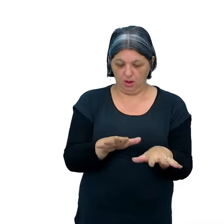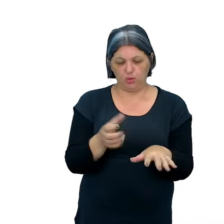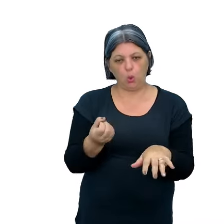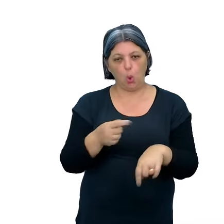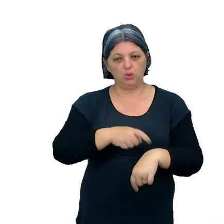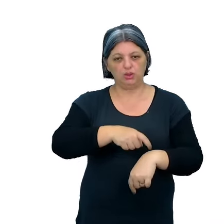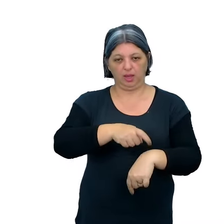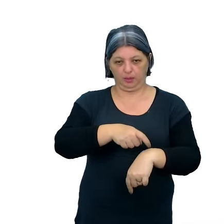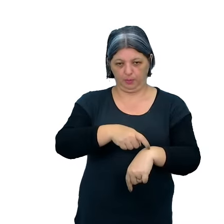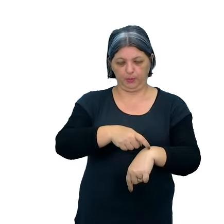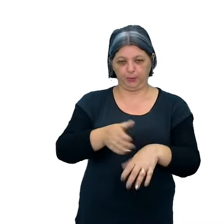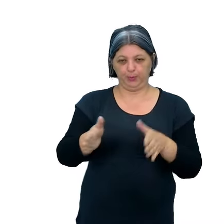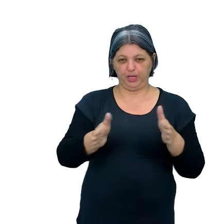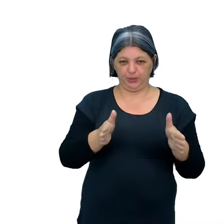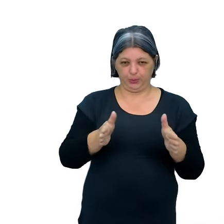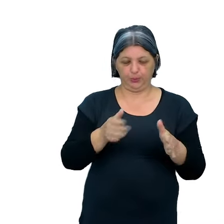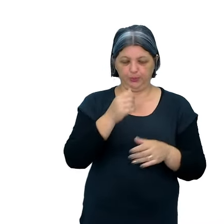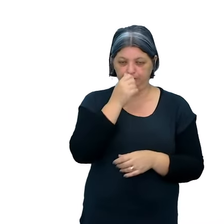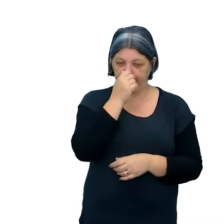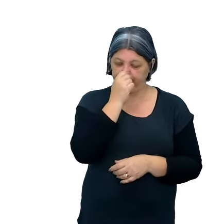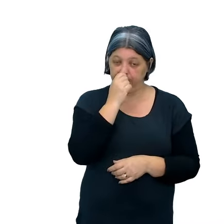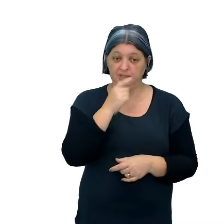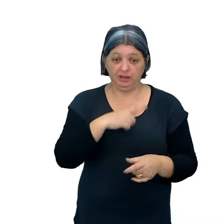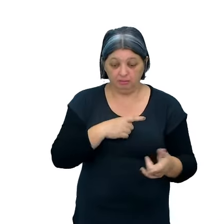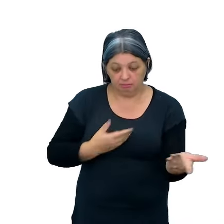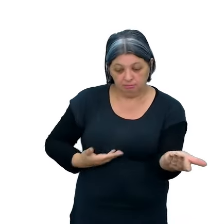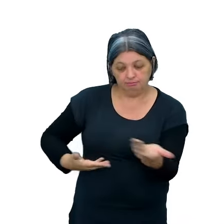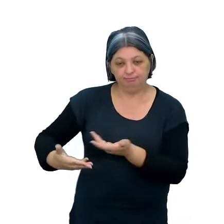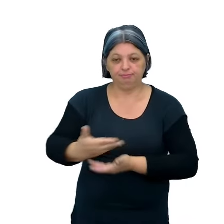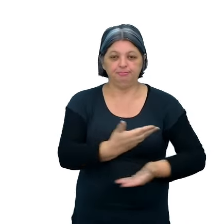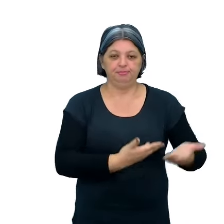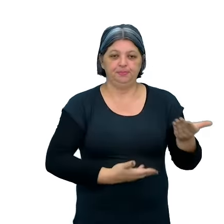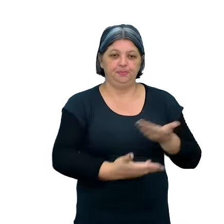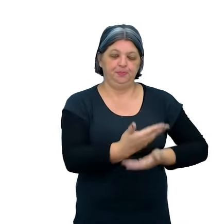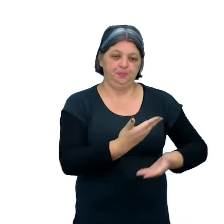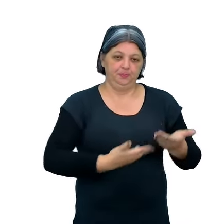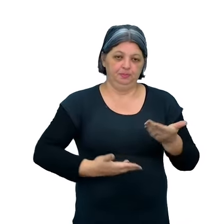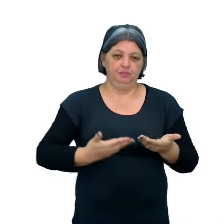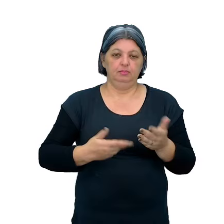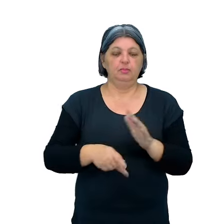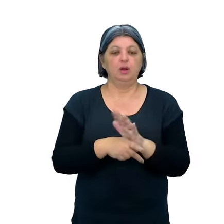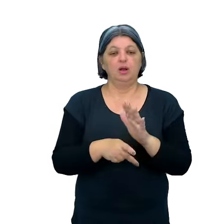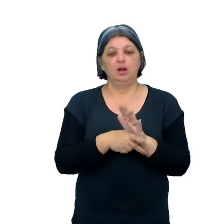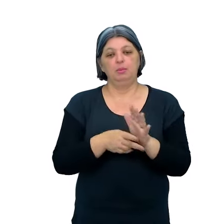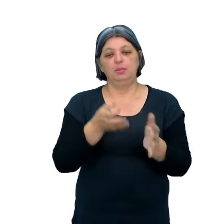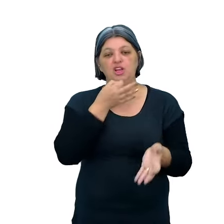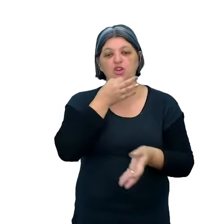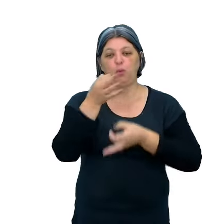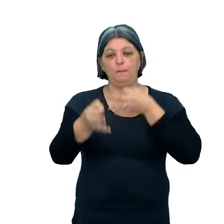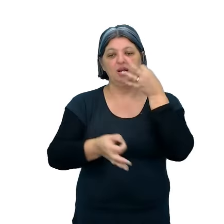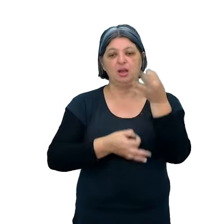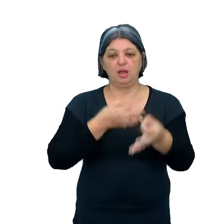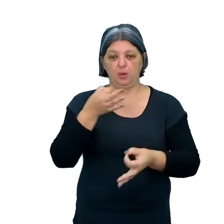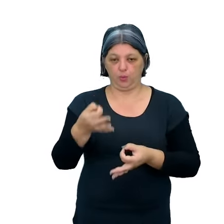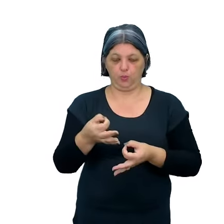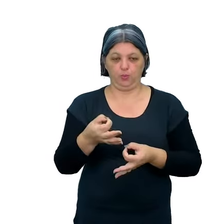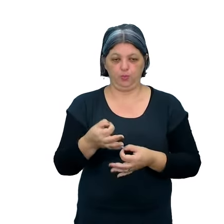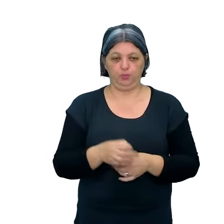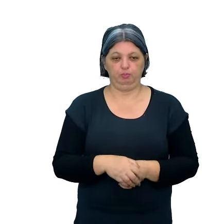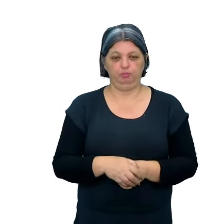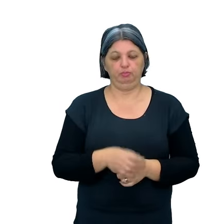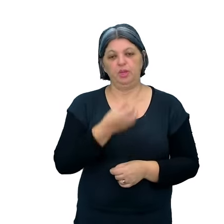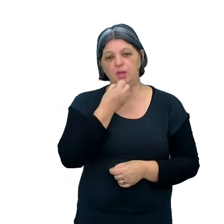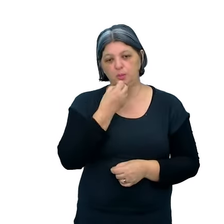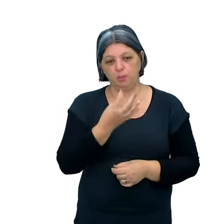que haver, né, essa interação com uma intencionalidade crítica, né, de um bom texto, de um